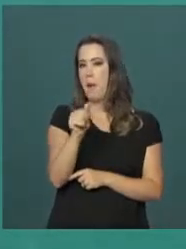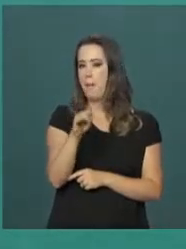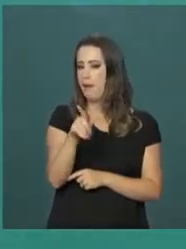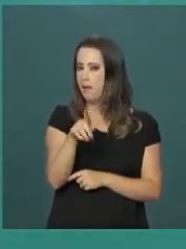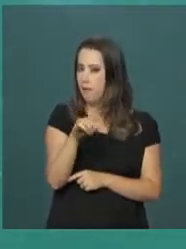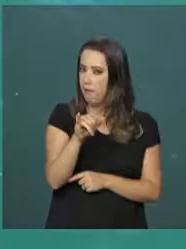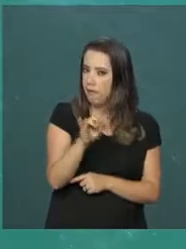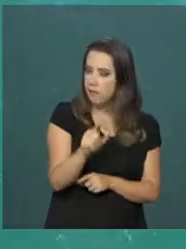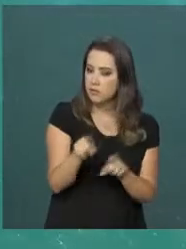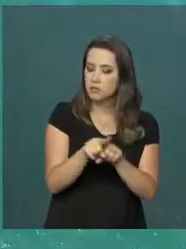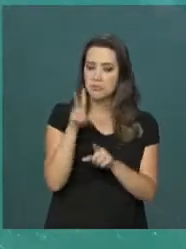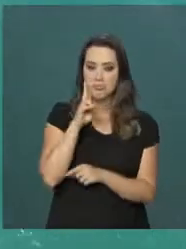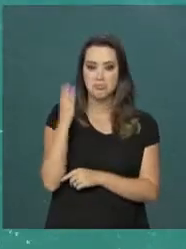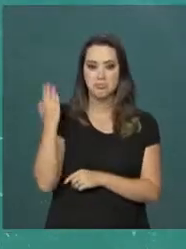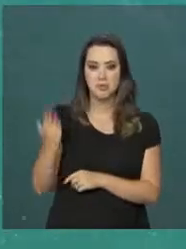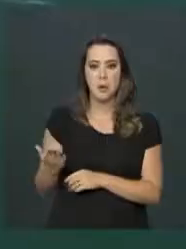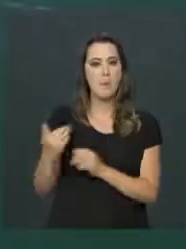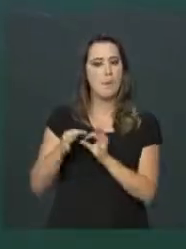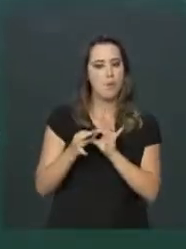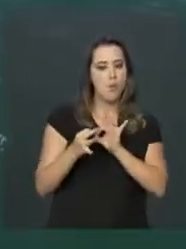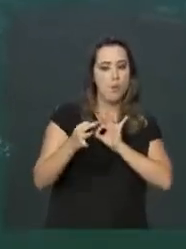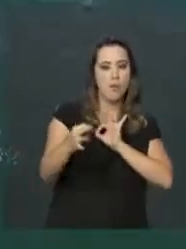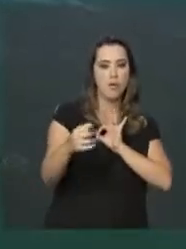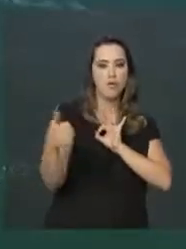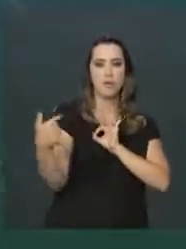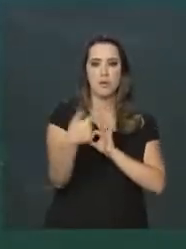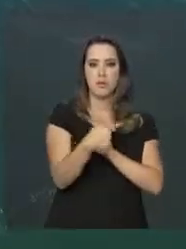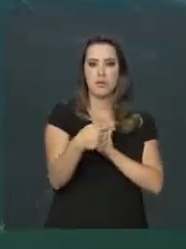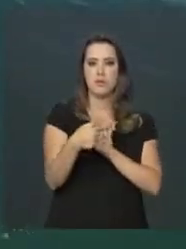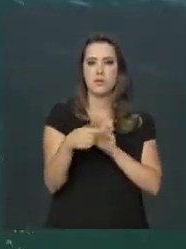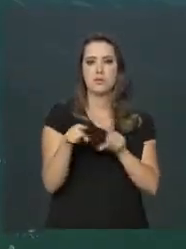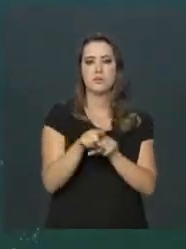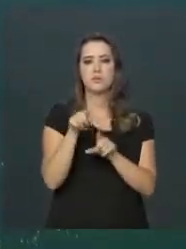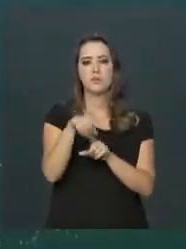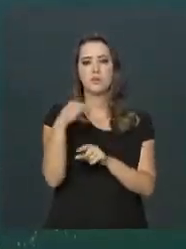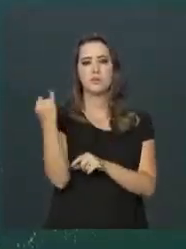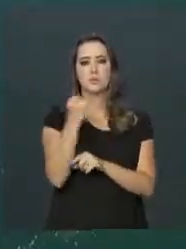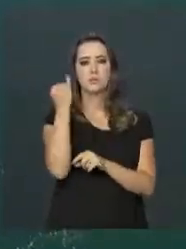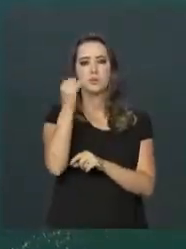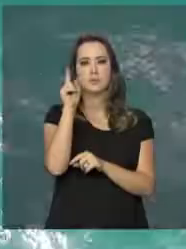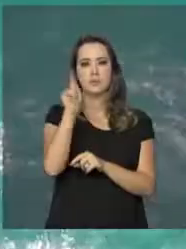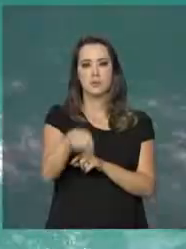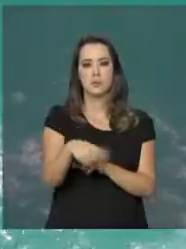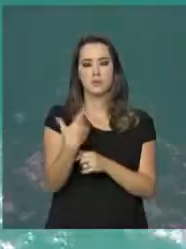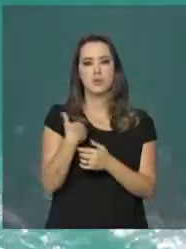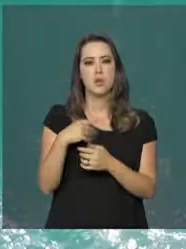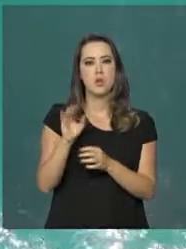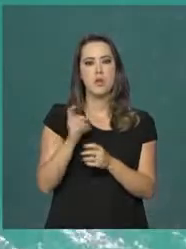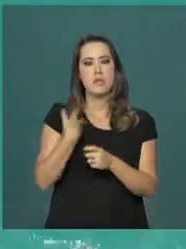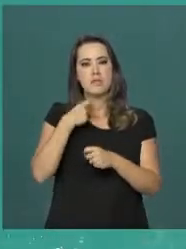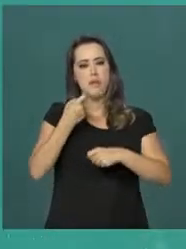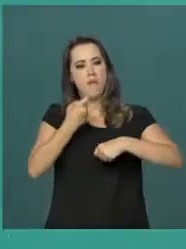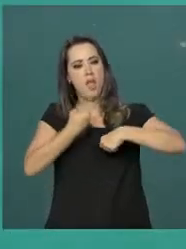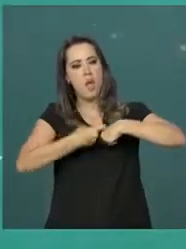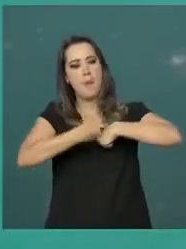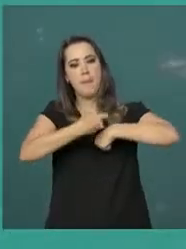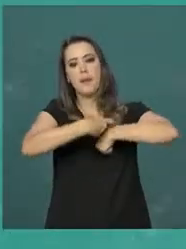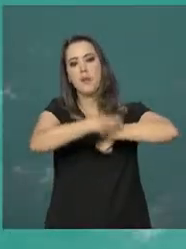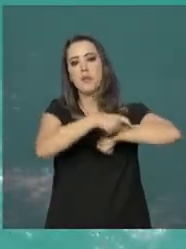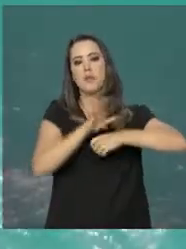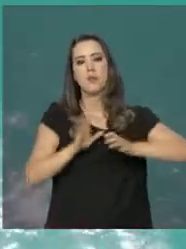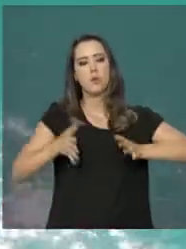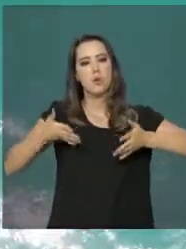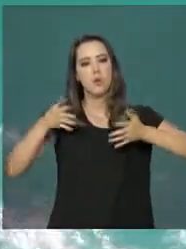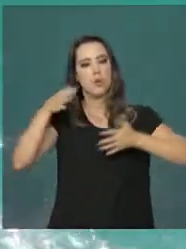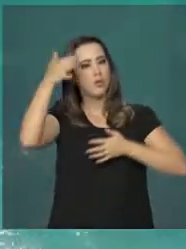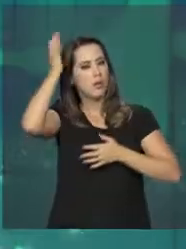atingir mais de 17 metros de comprimento ea característica mais marcante são os calos no topo e nas laterais